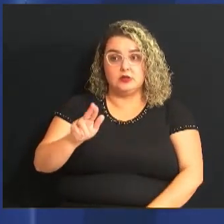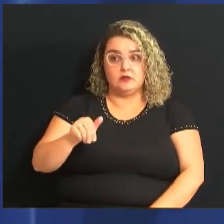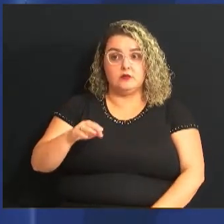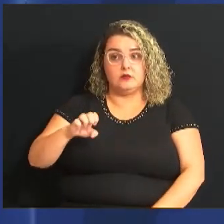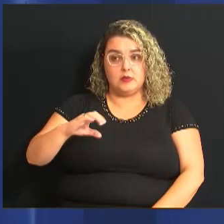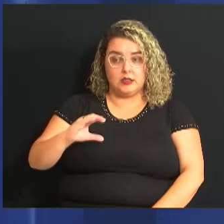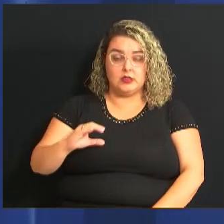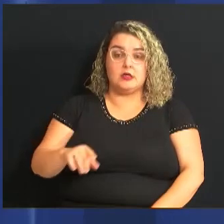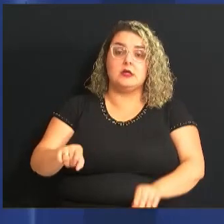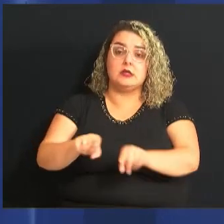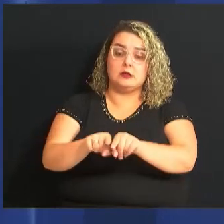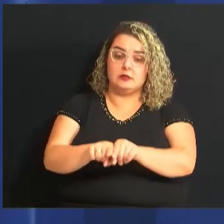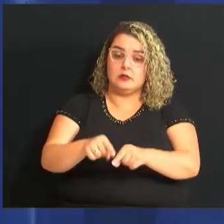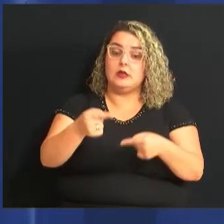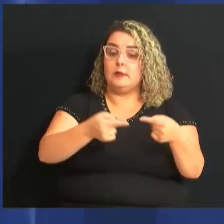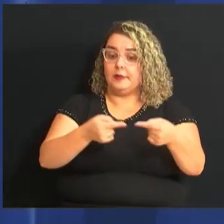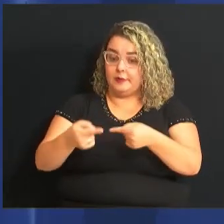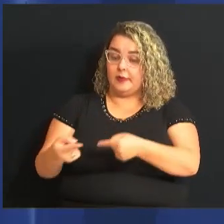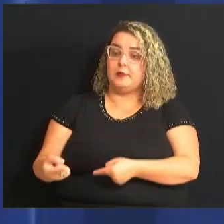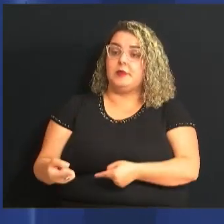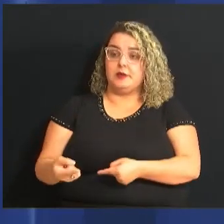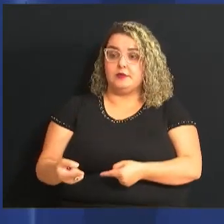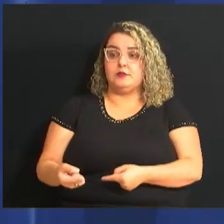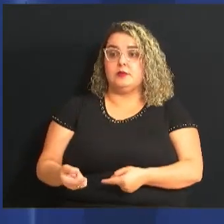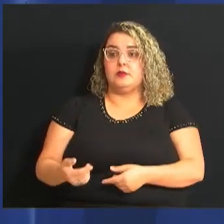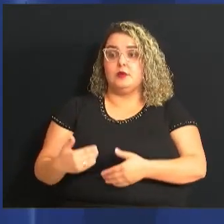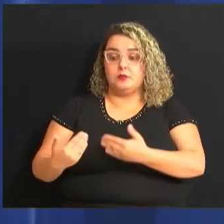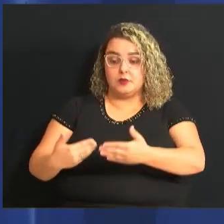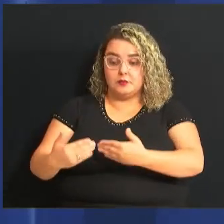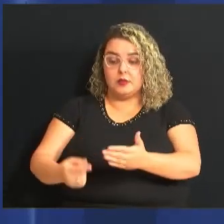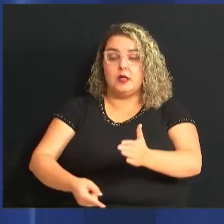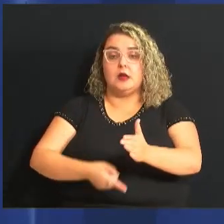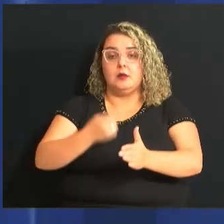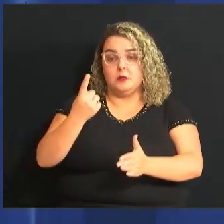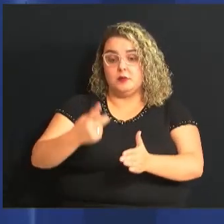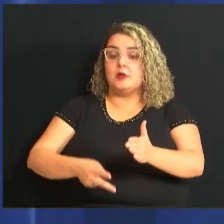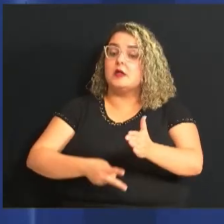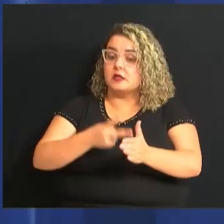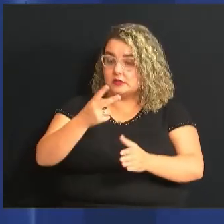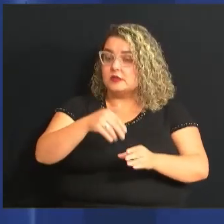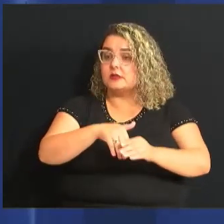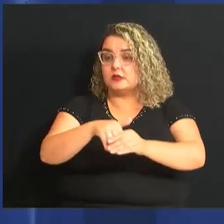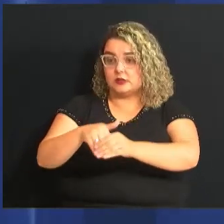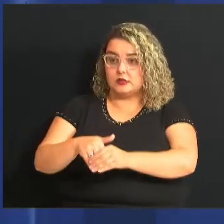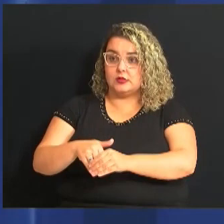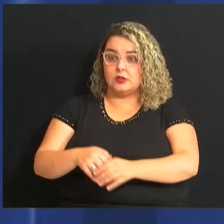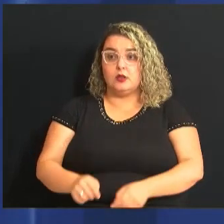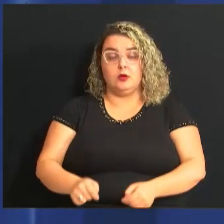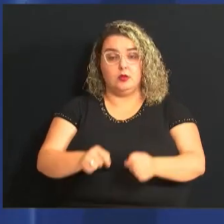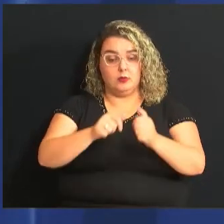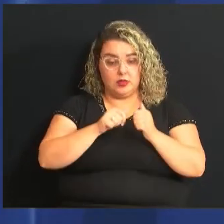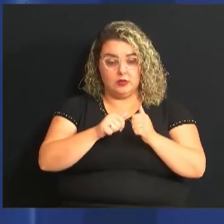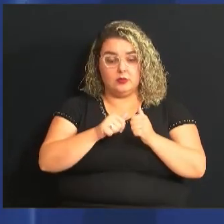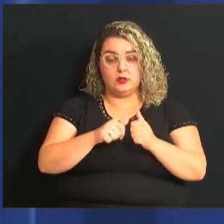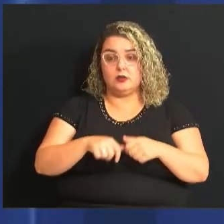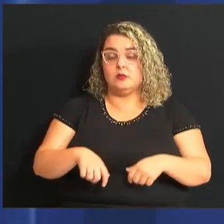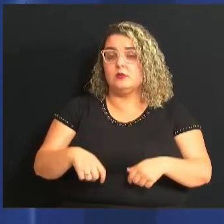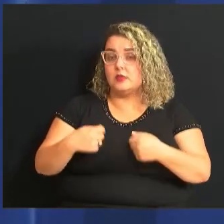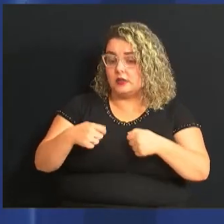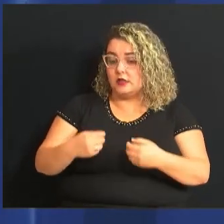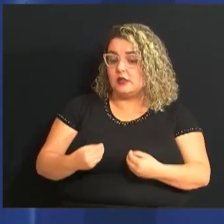foi amplamente discutido durante a primeira e a segunda votação. O benefício deverá ser concedido